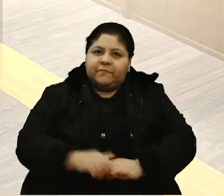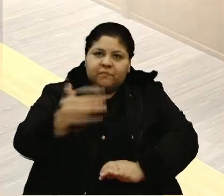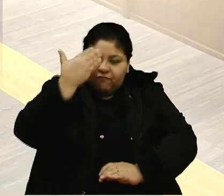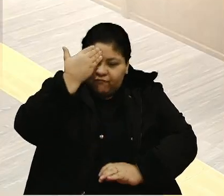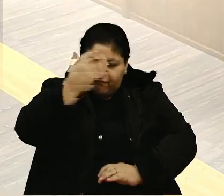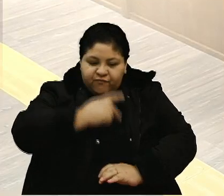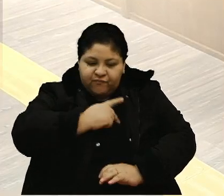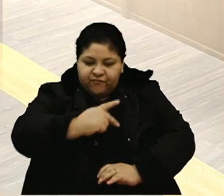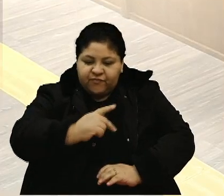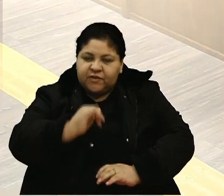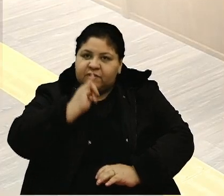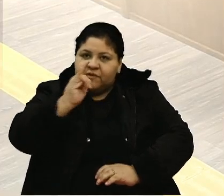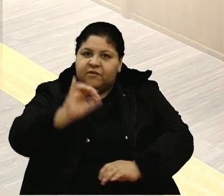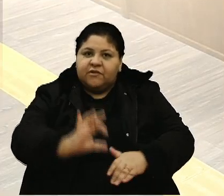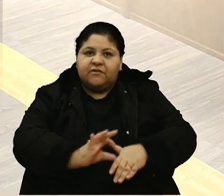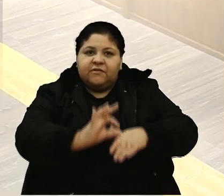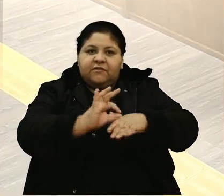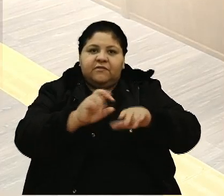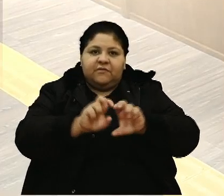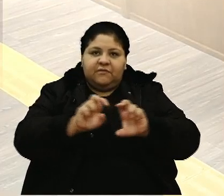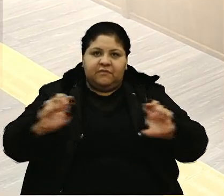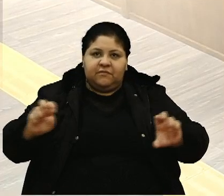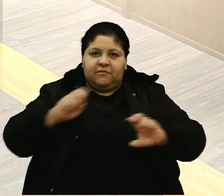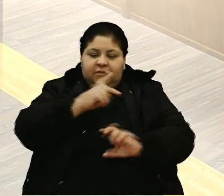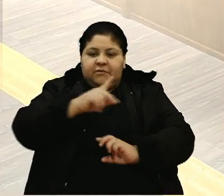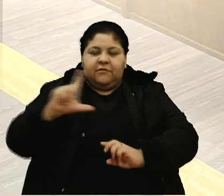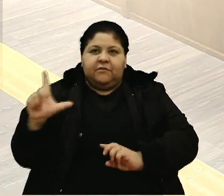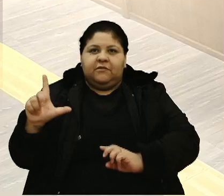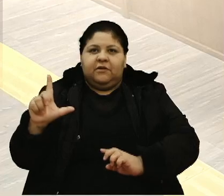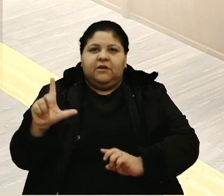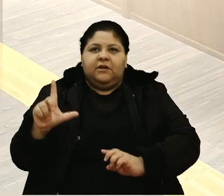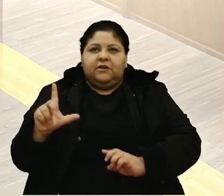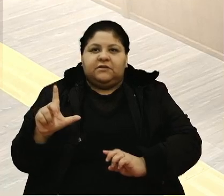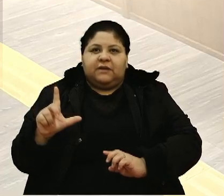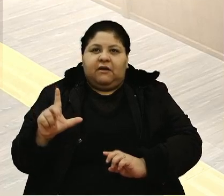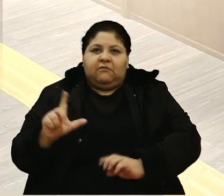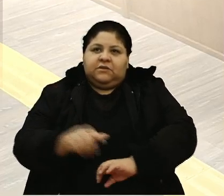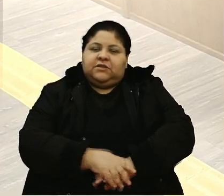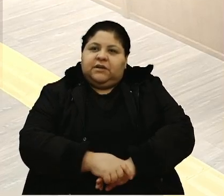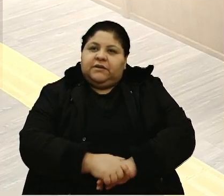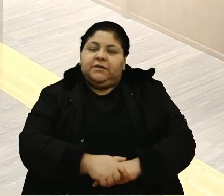vereador, declaração de líder, bancada do PL.